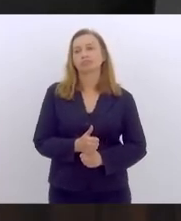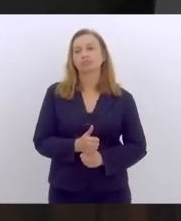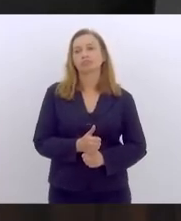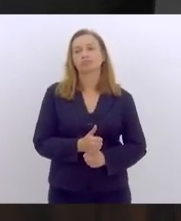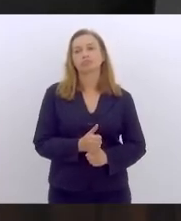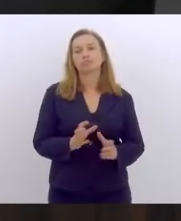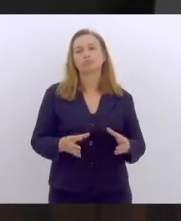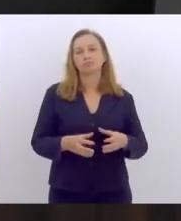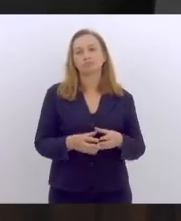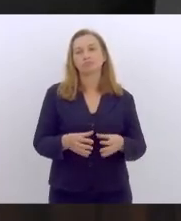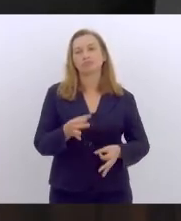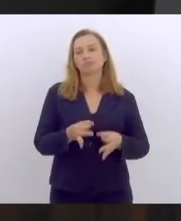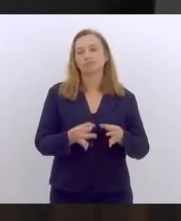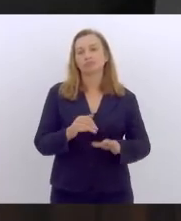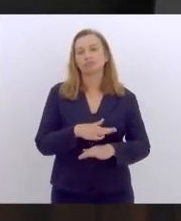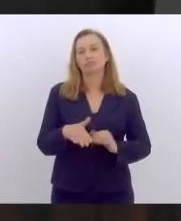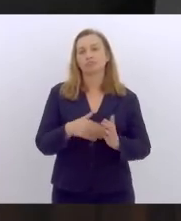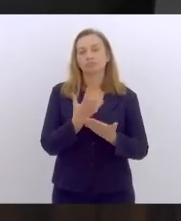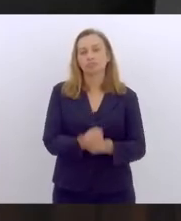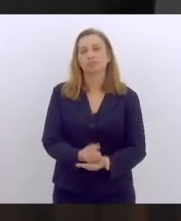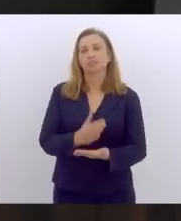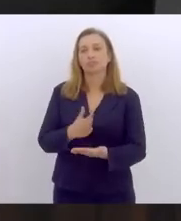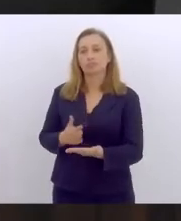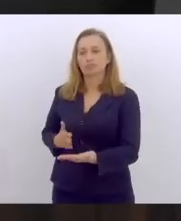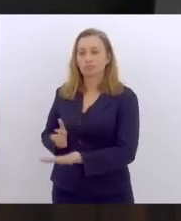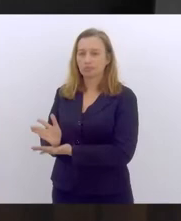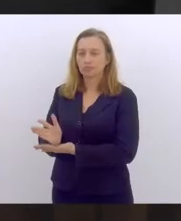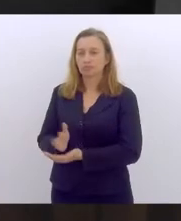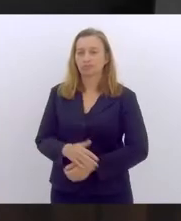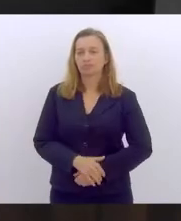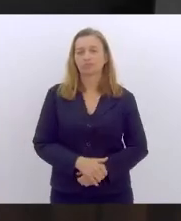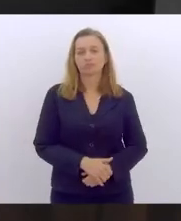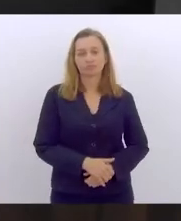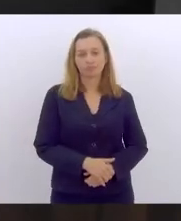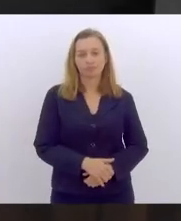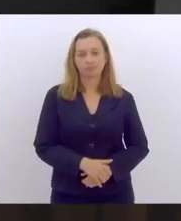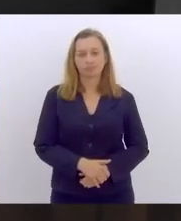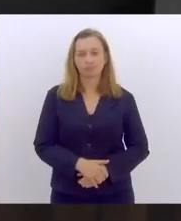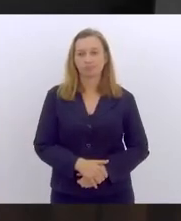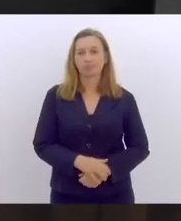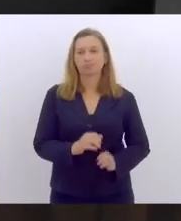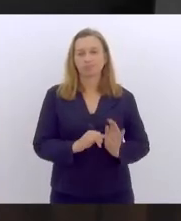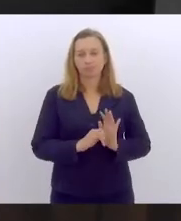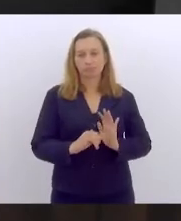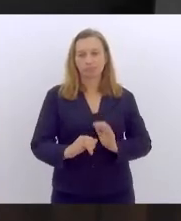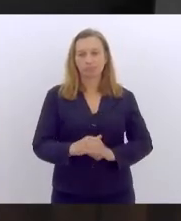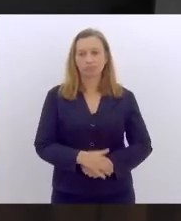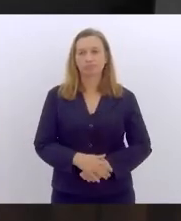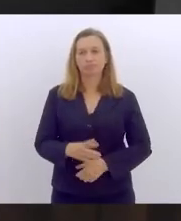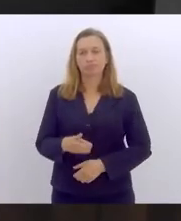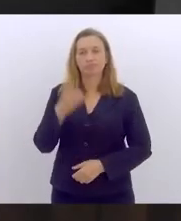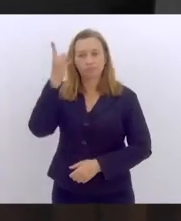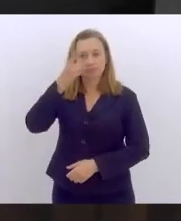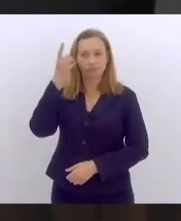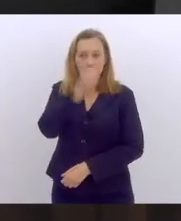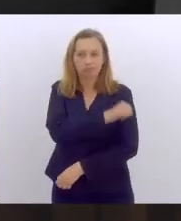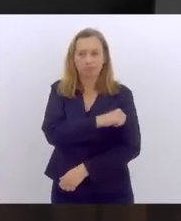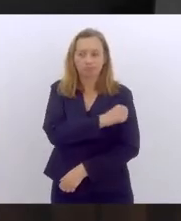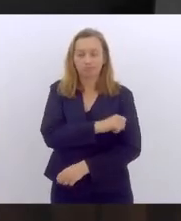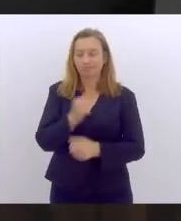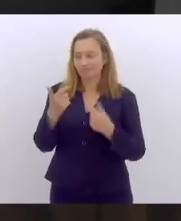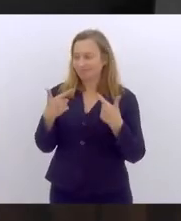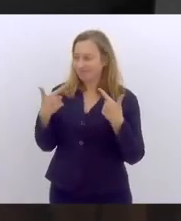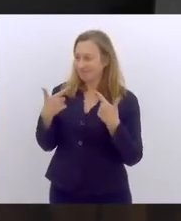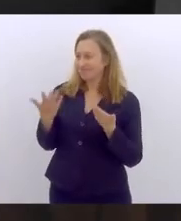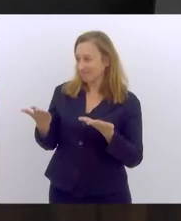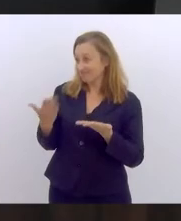da Comissão de Constituição e Justiça. Se os que aprovam permaneçam como estão, aprovado, vai autógrafo. Deputada enfermeira está simpática, como é